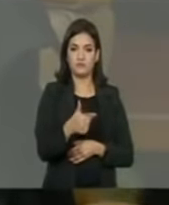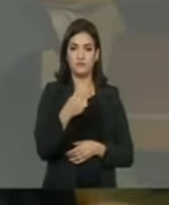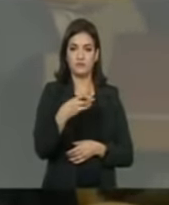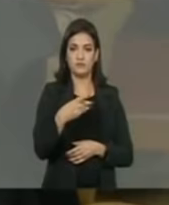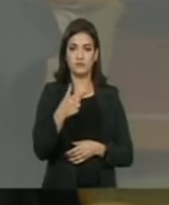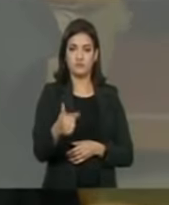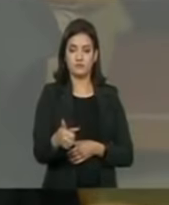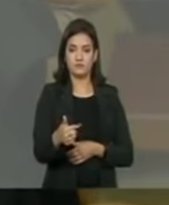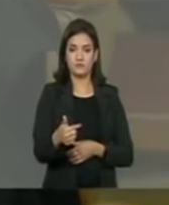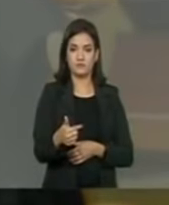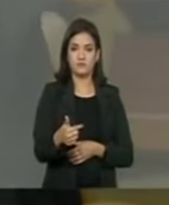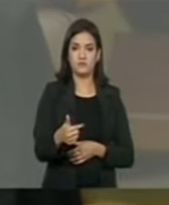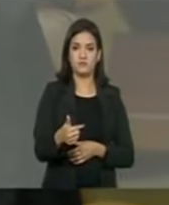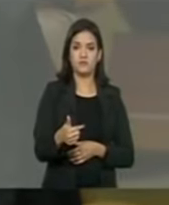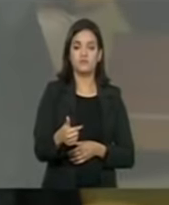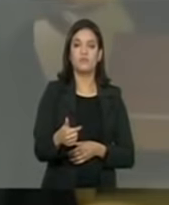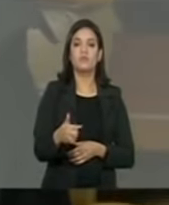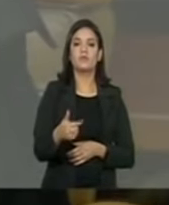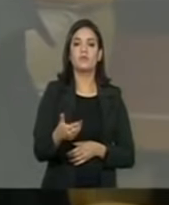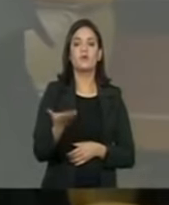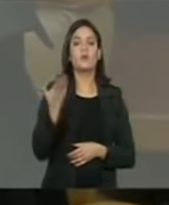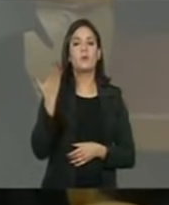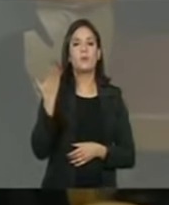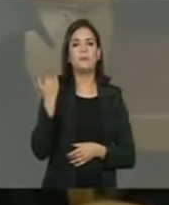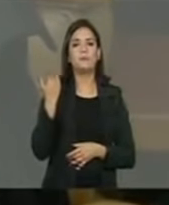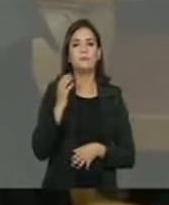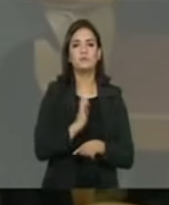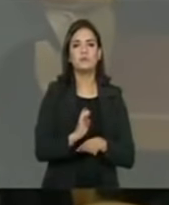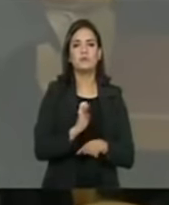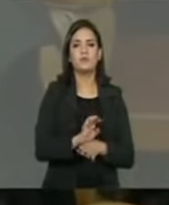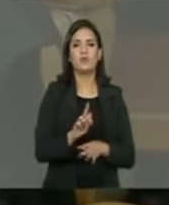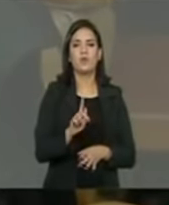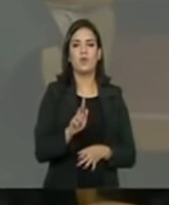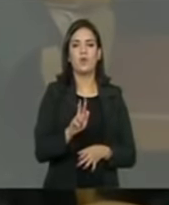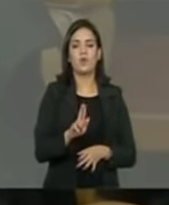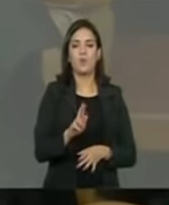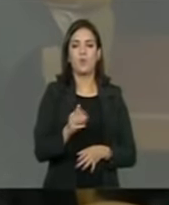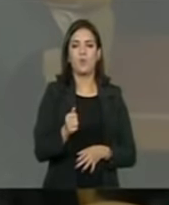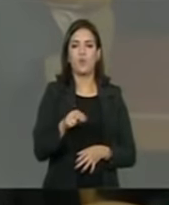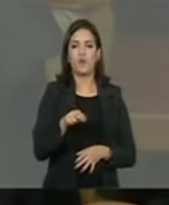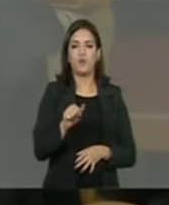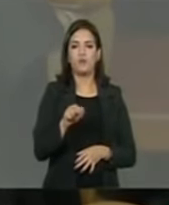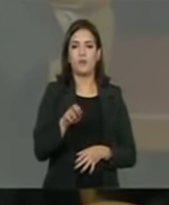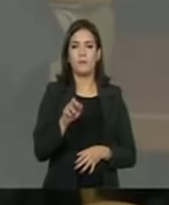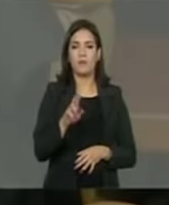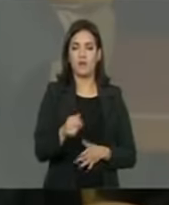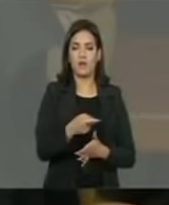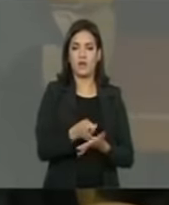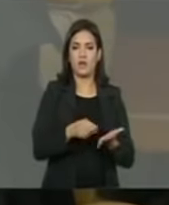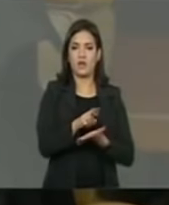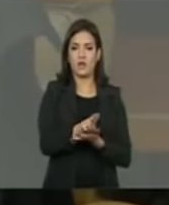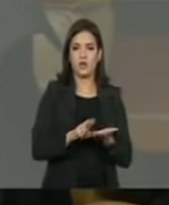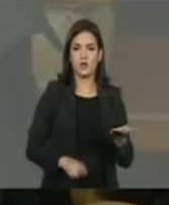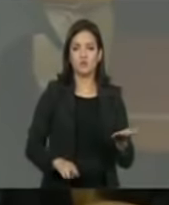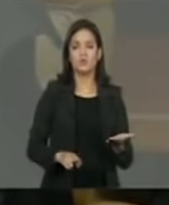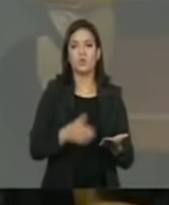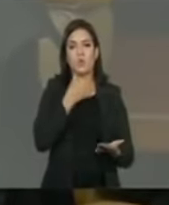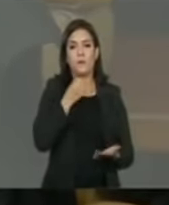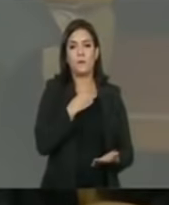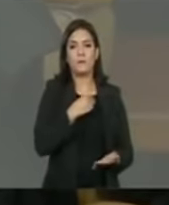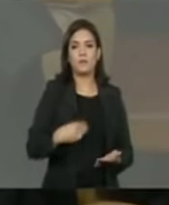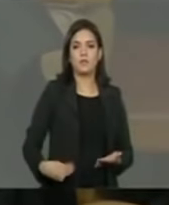antigo estado da guanabara de que foi relator o saudoso iminente be início themístocles brandão cavalcanti